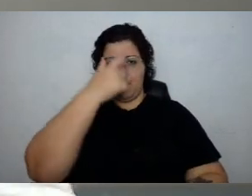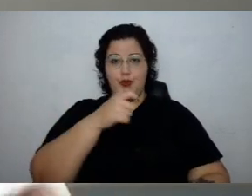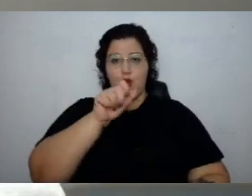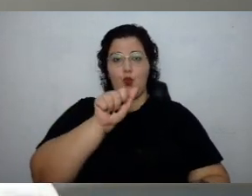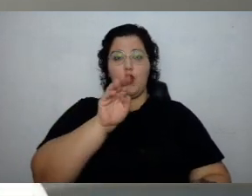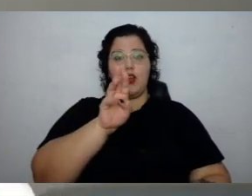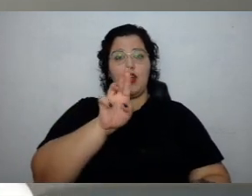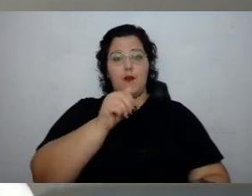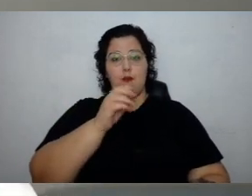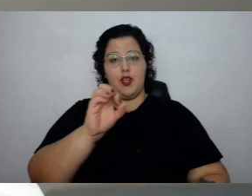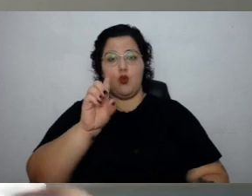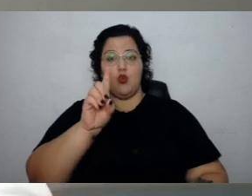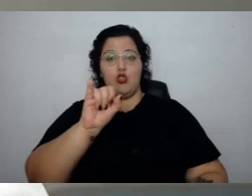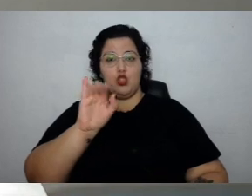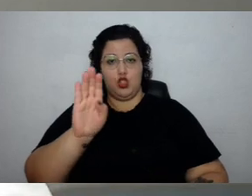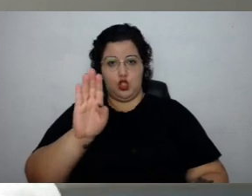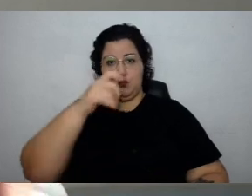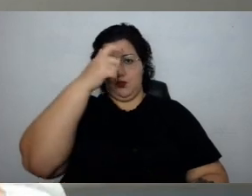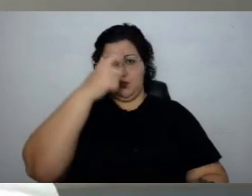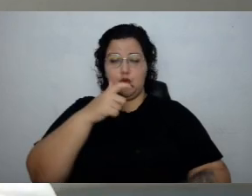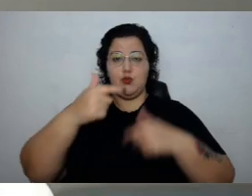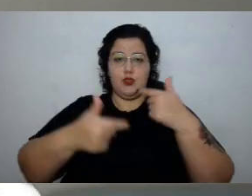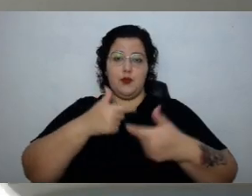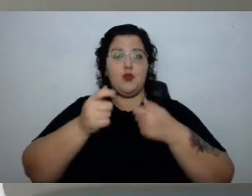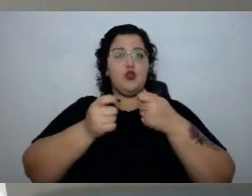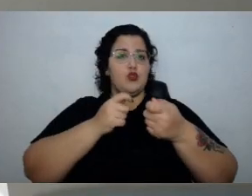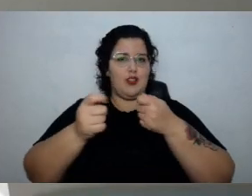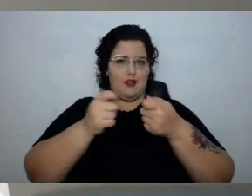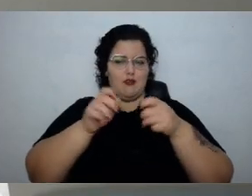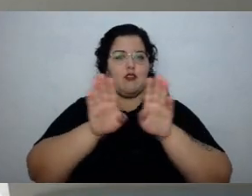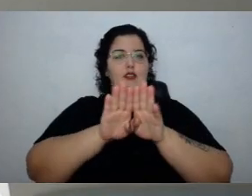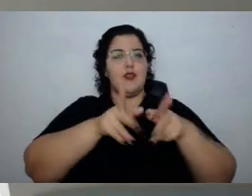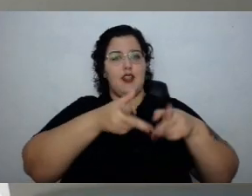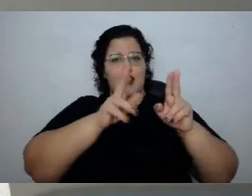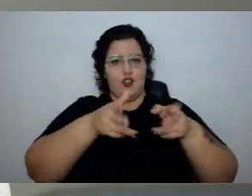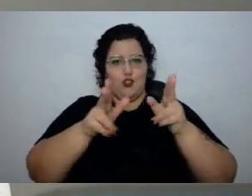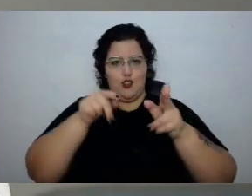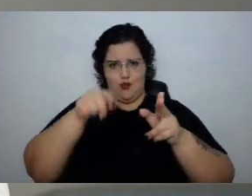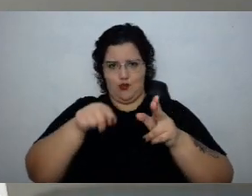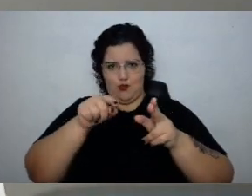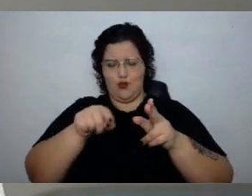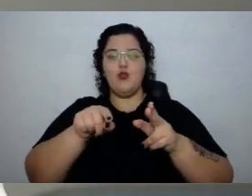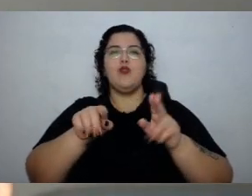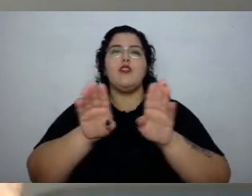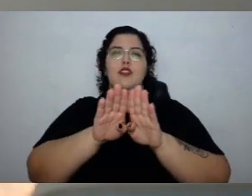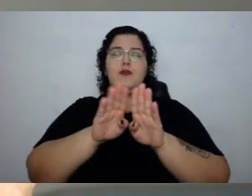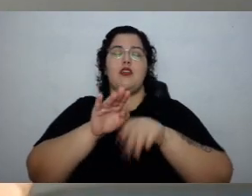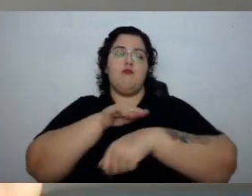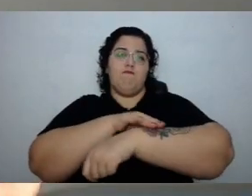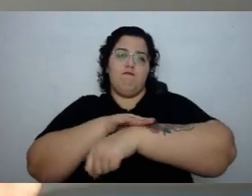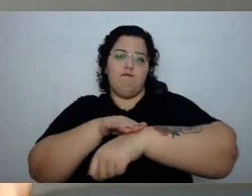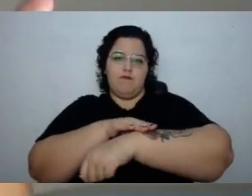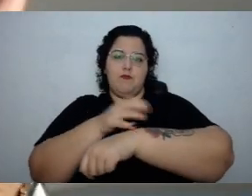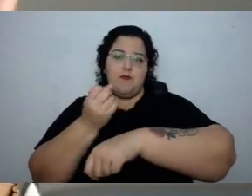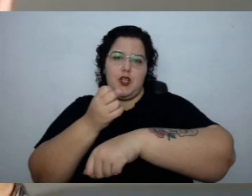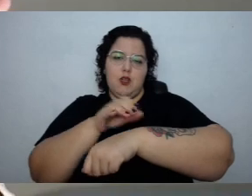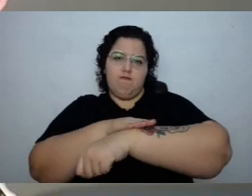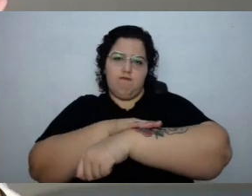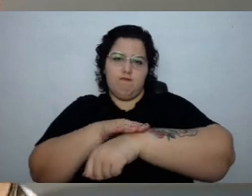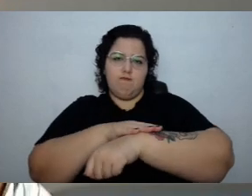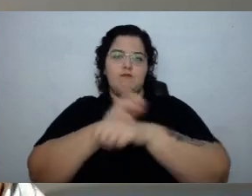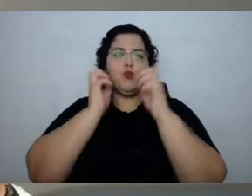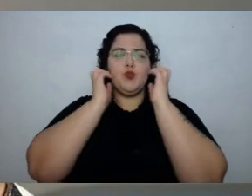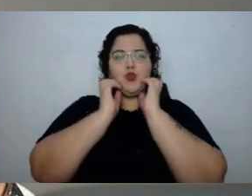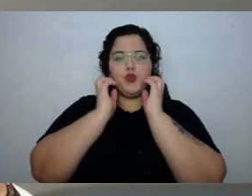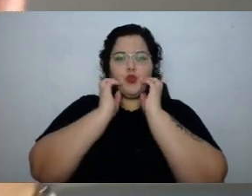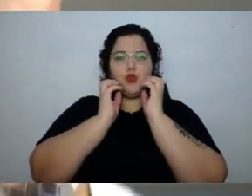sou o Abrão de Júnior, sou jornalista, estou editor do Diário PCD, sou um homem de pele lisa, pele clara, barba bem